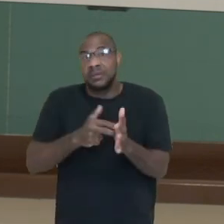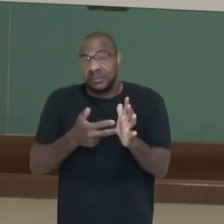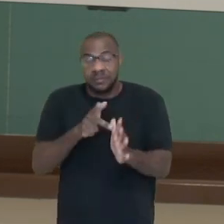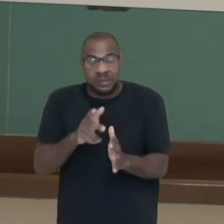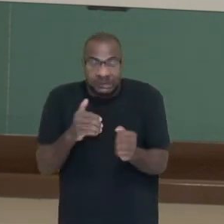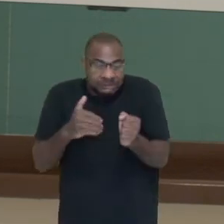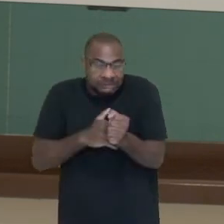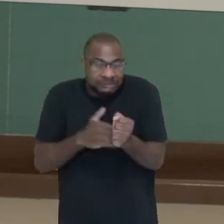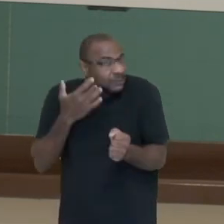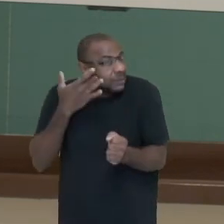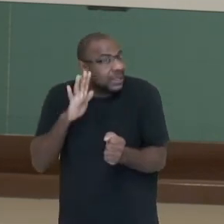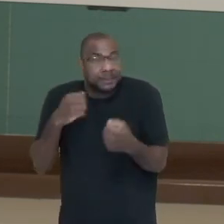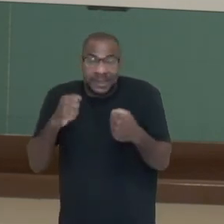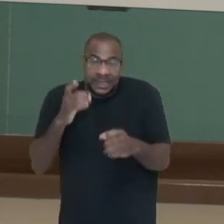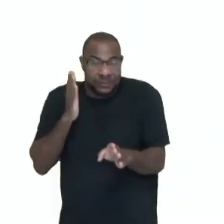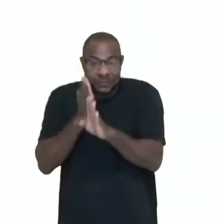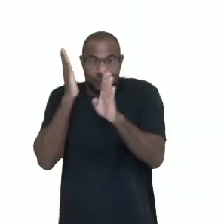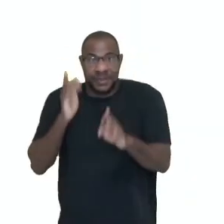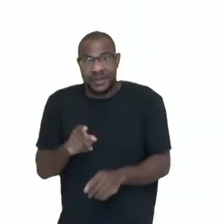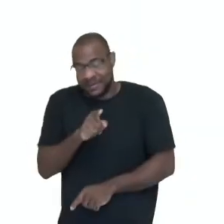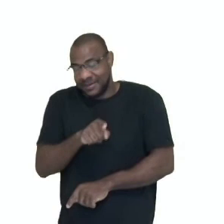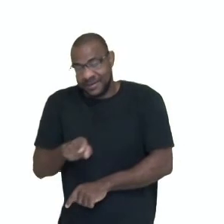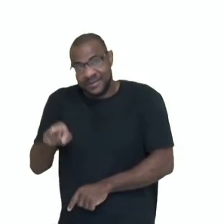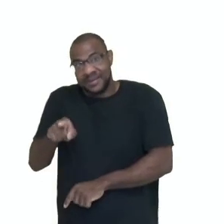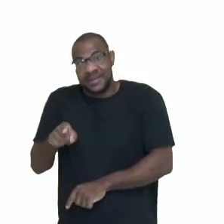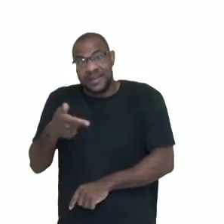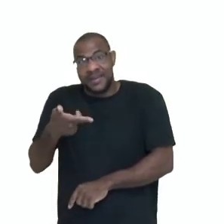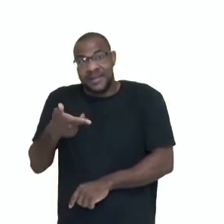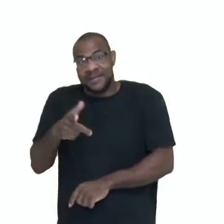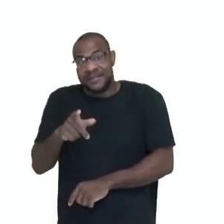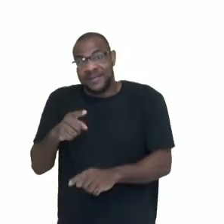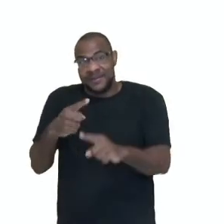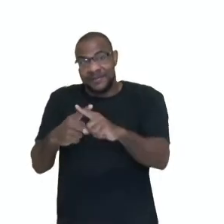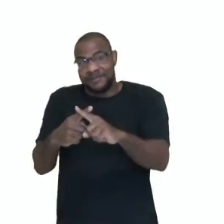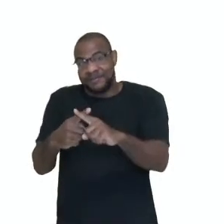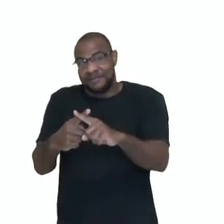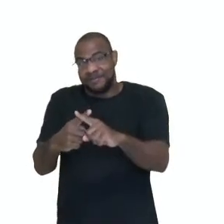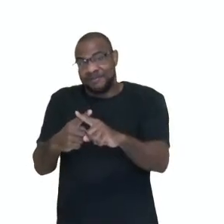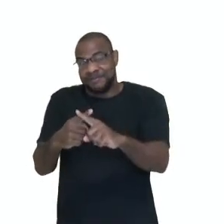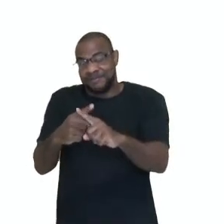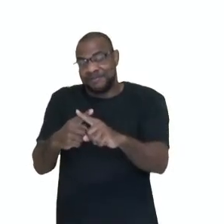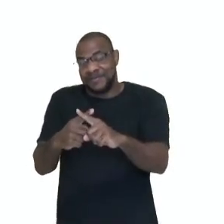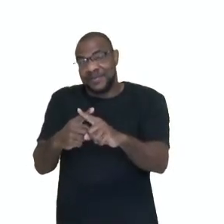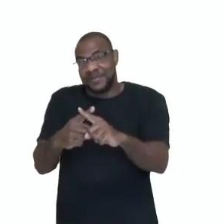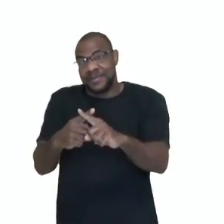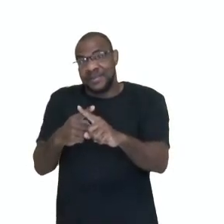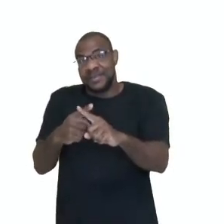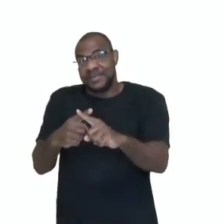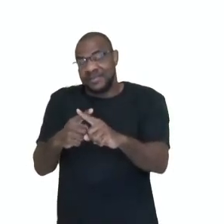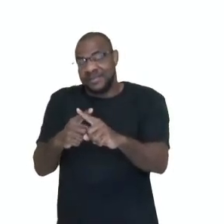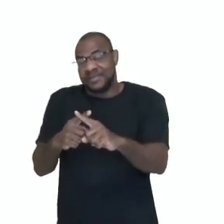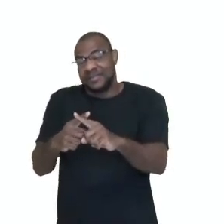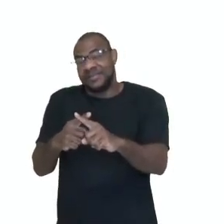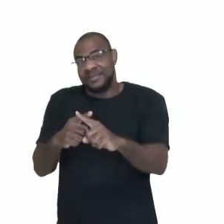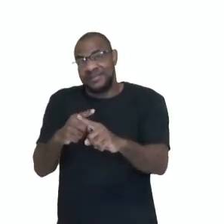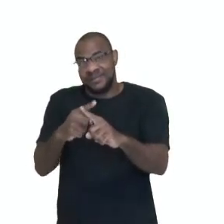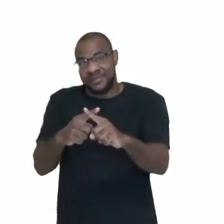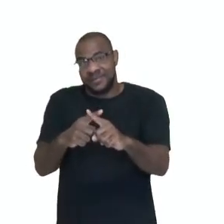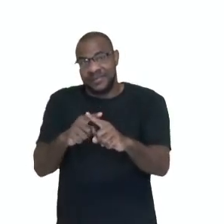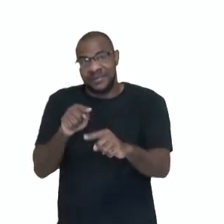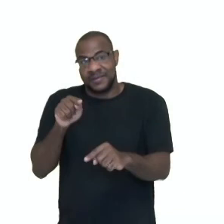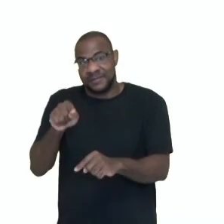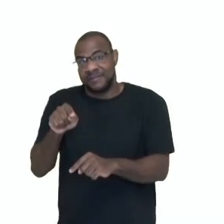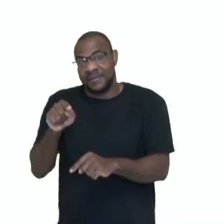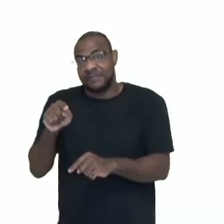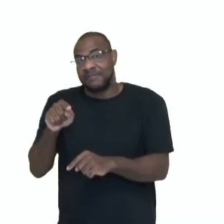incógnita, o que eu preciso descobrir. Então 25 igual o que eu preciso descobrir, que é a minha largura, vezes 10. Fazendo a